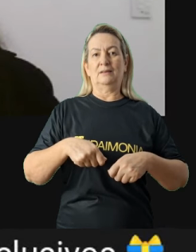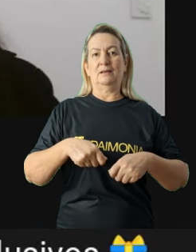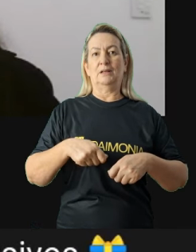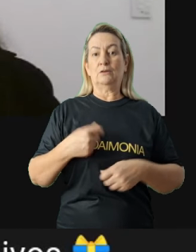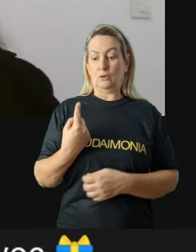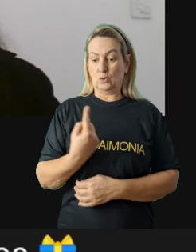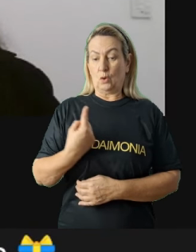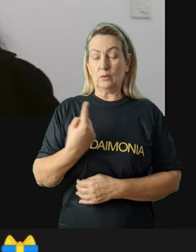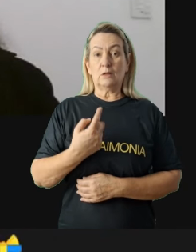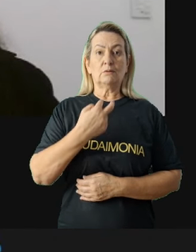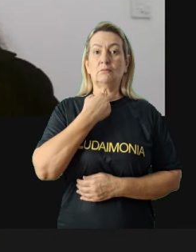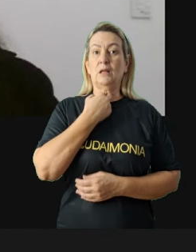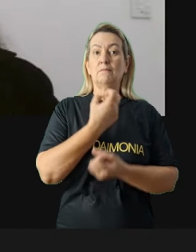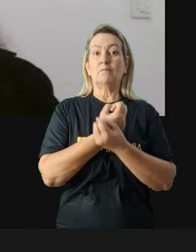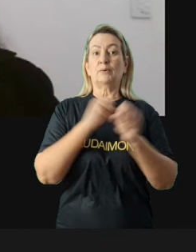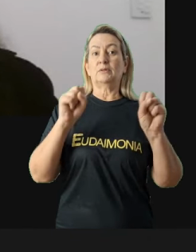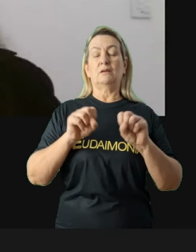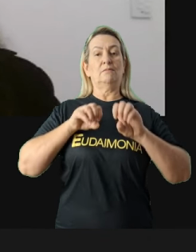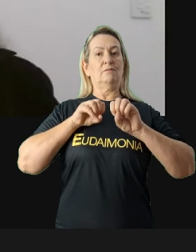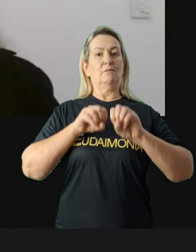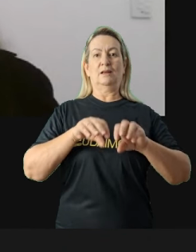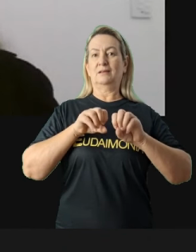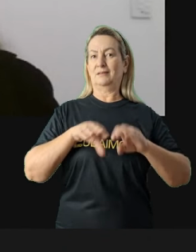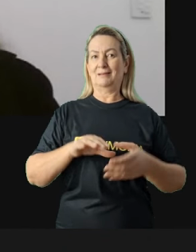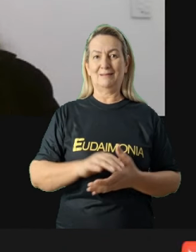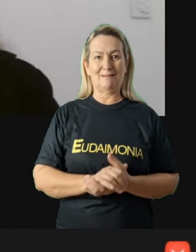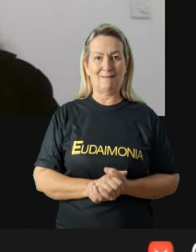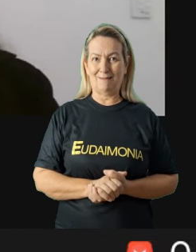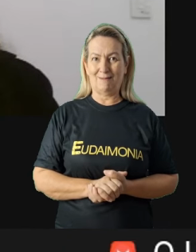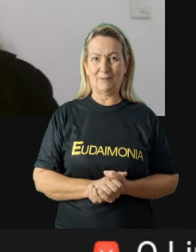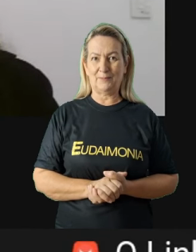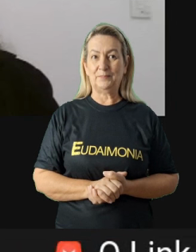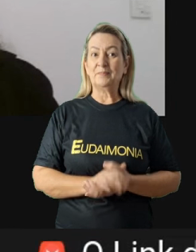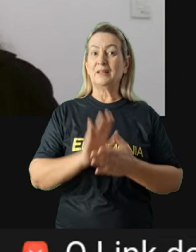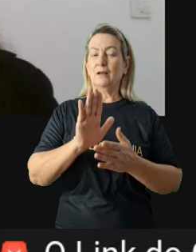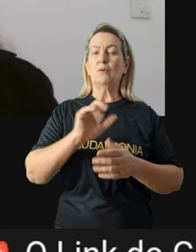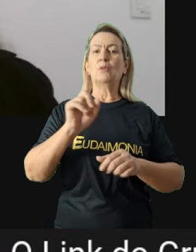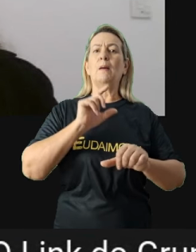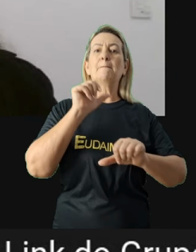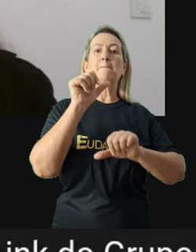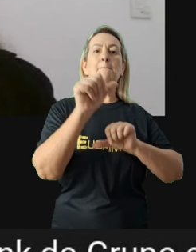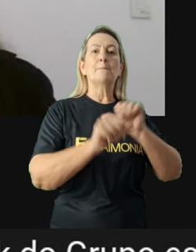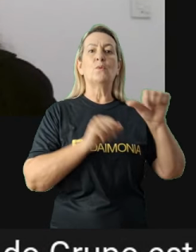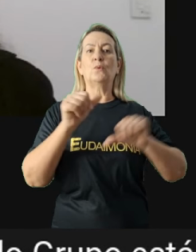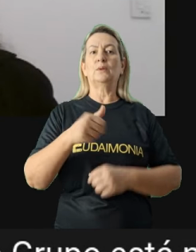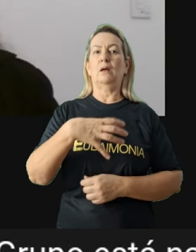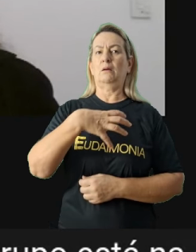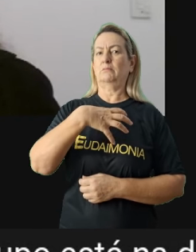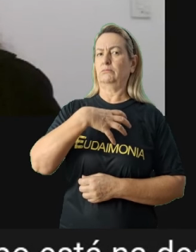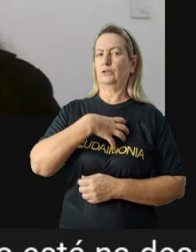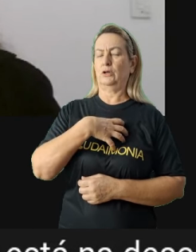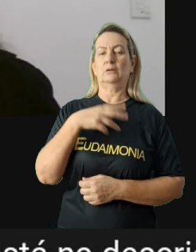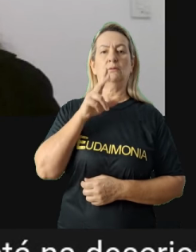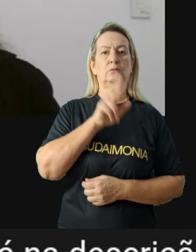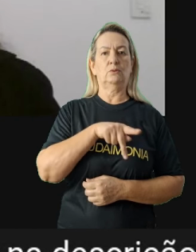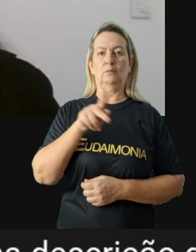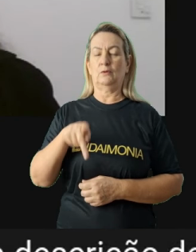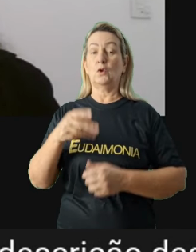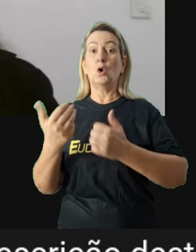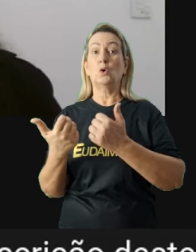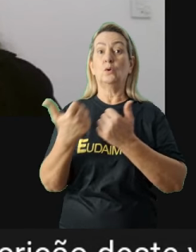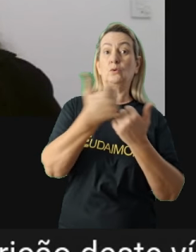a gente precisa saber que sozinho a gente não vai dar aula. E aí, né, não é mudar